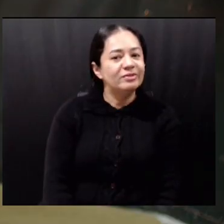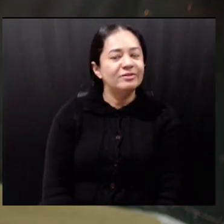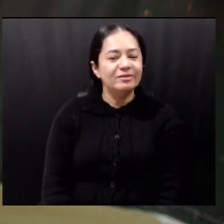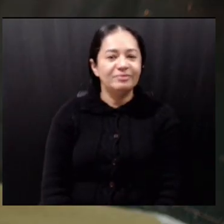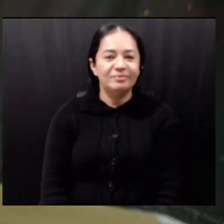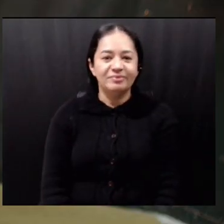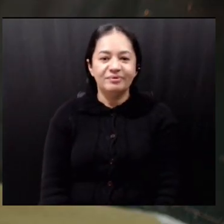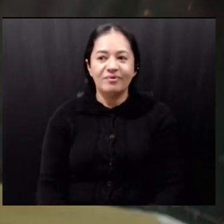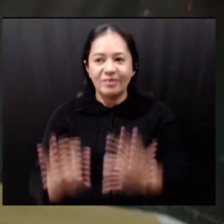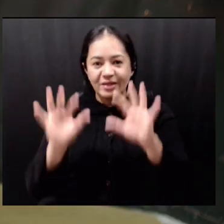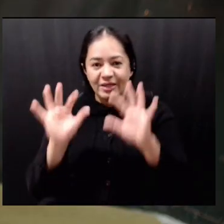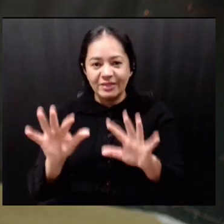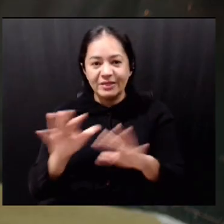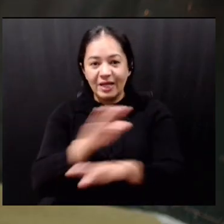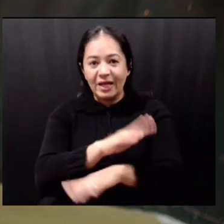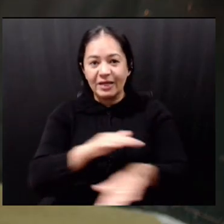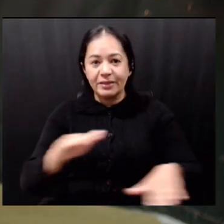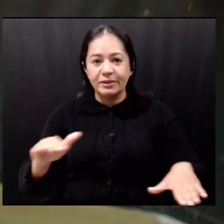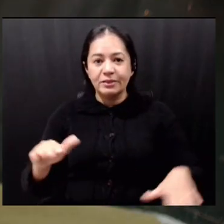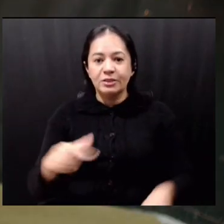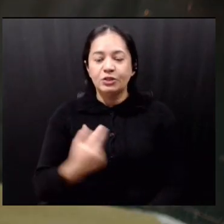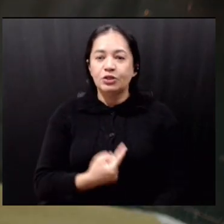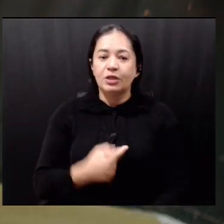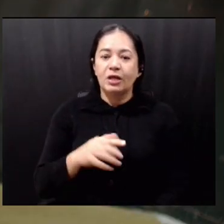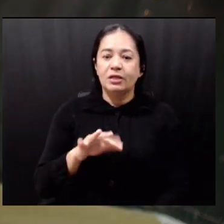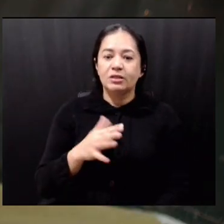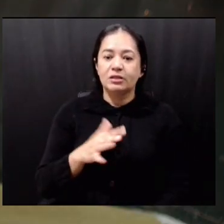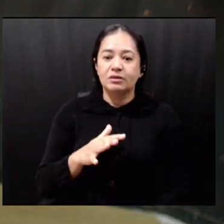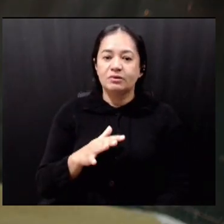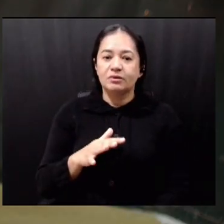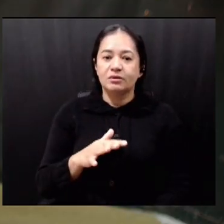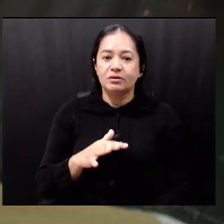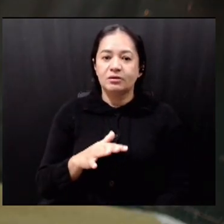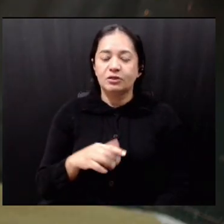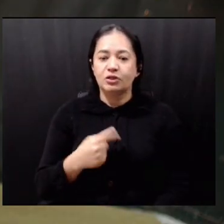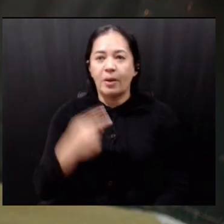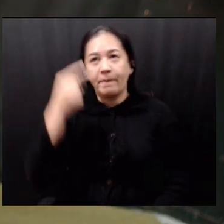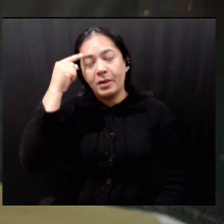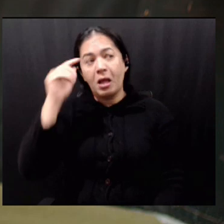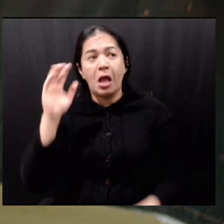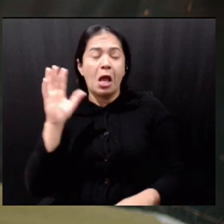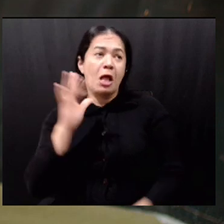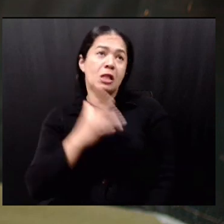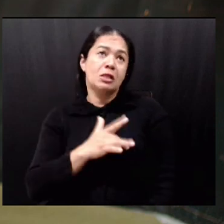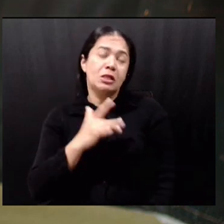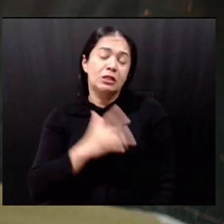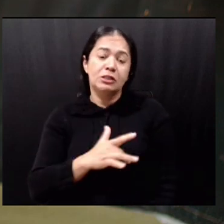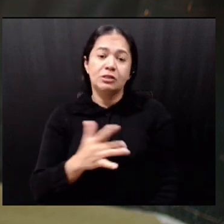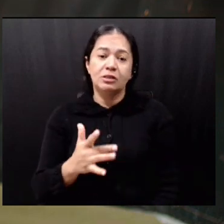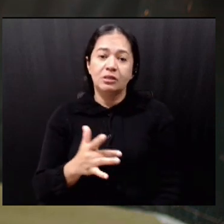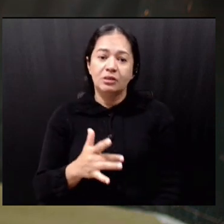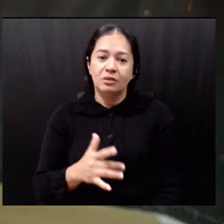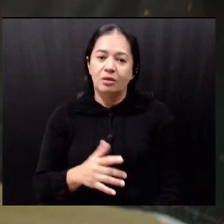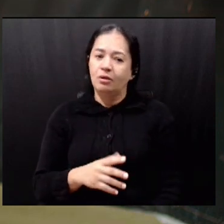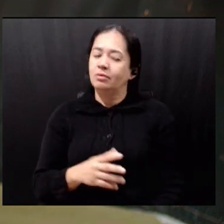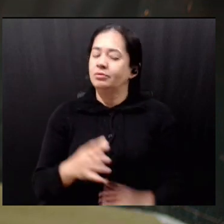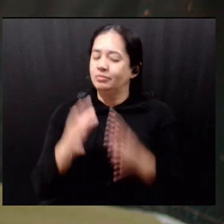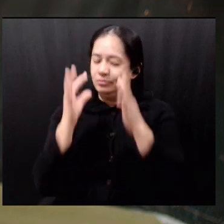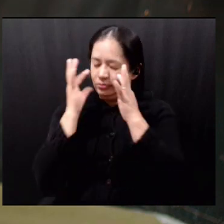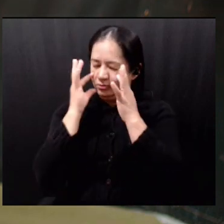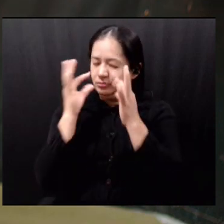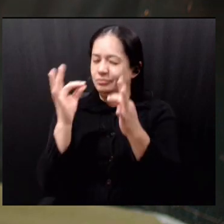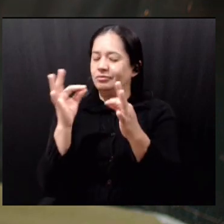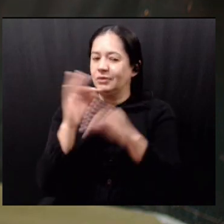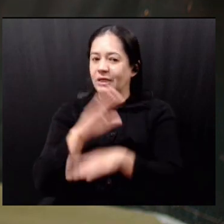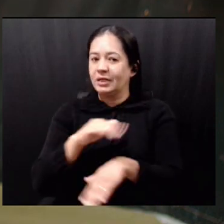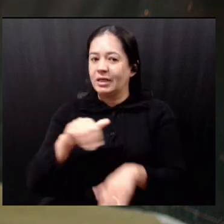a criança, a gente às vezes, né, igual eu falei antes, a gente pensa que, ai, tadinha criança, né? A criança às vezes ela é mais